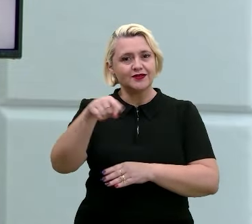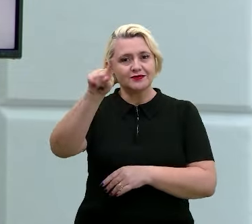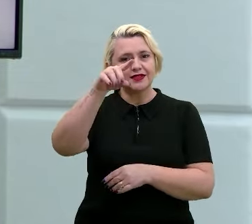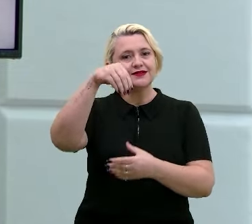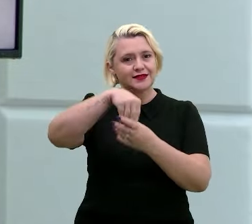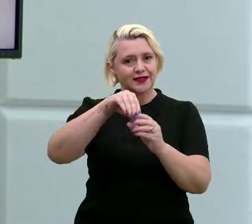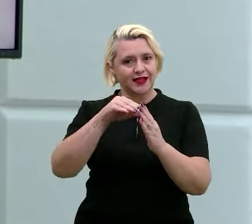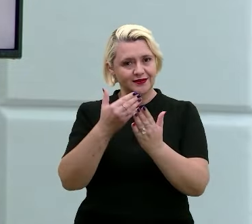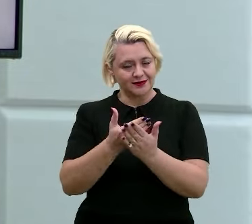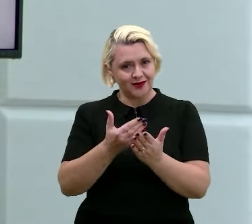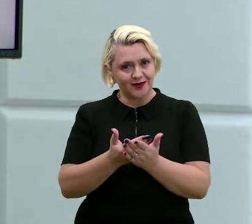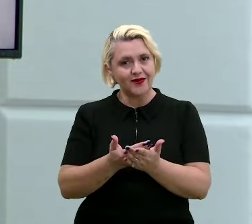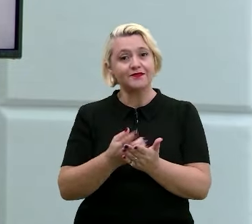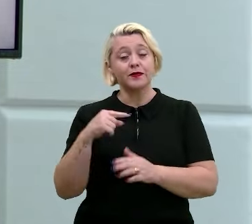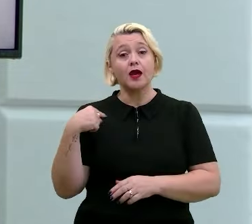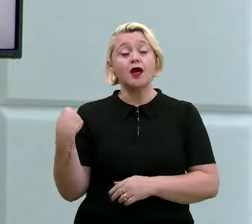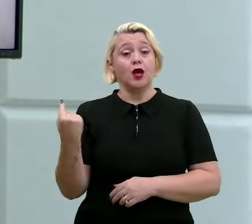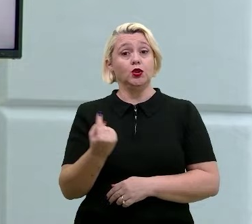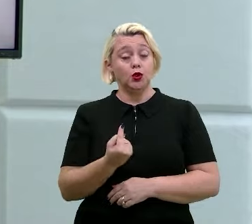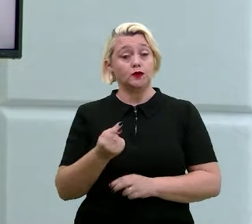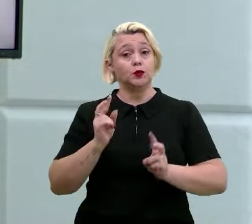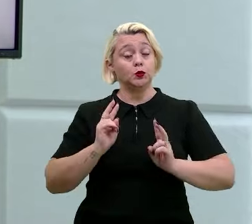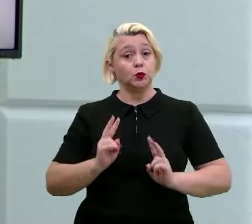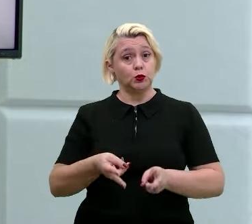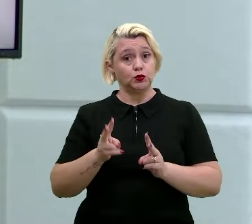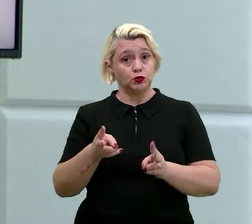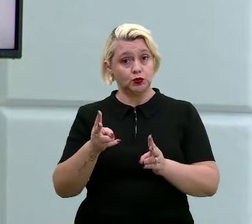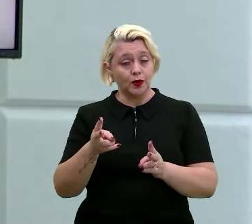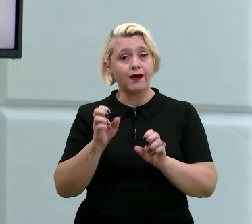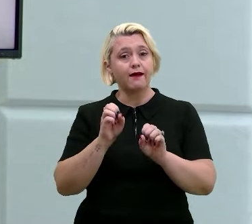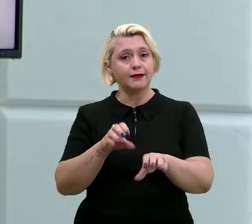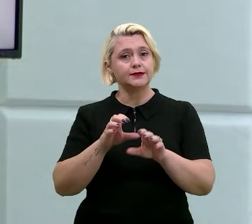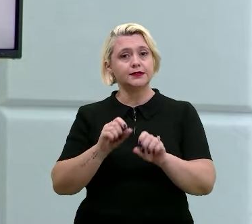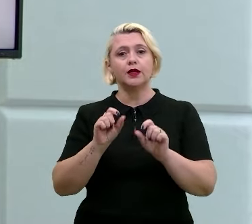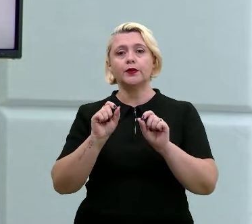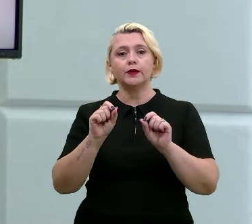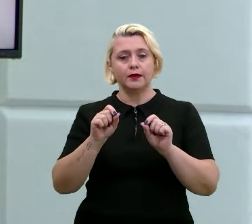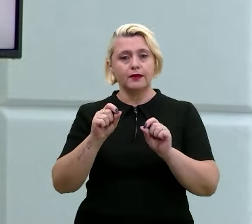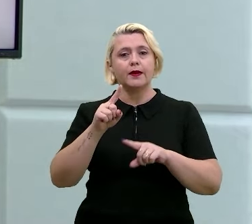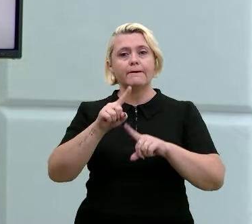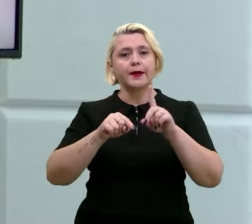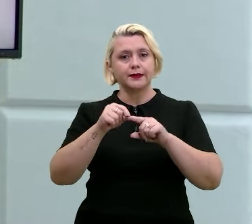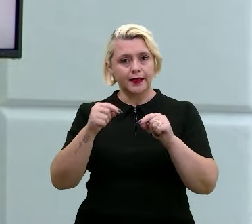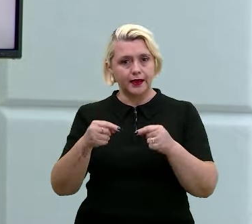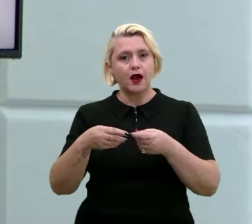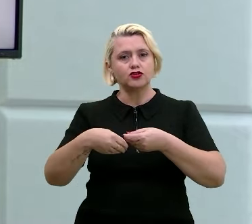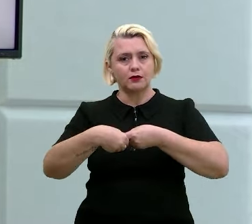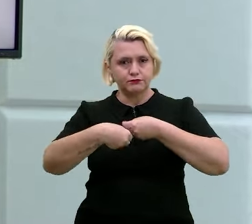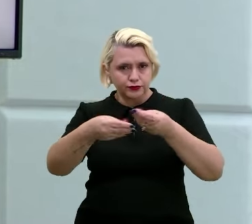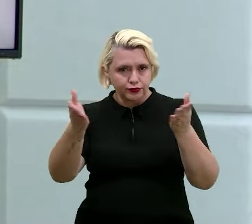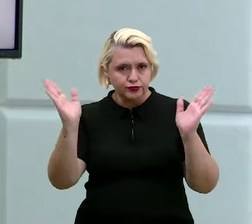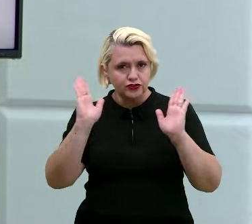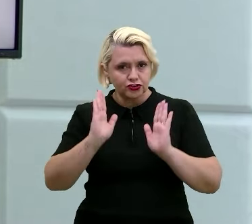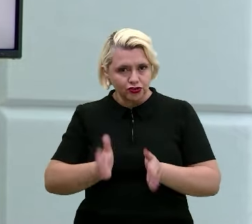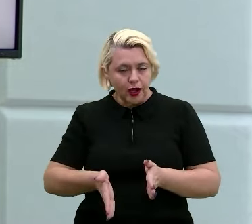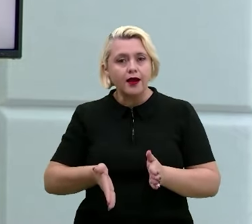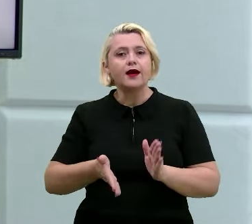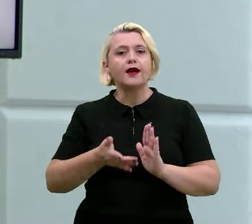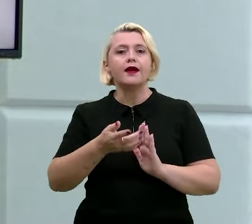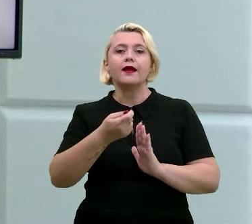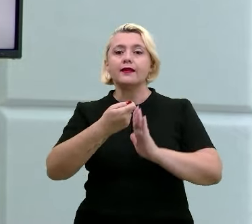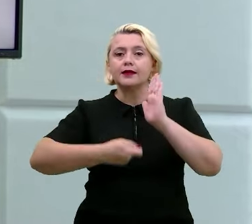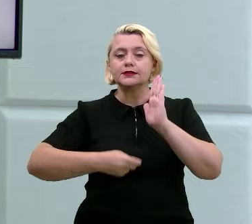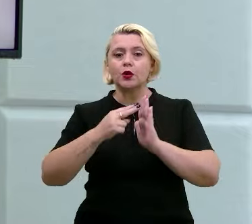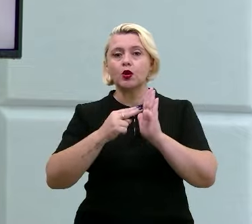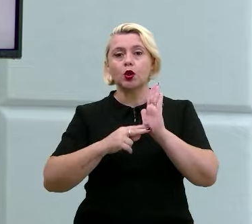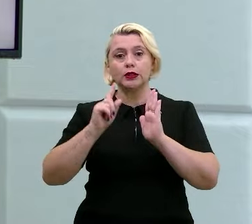escola. E nós vamos continuar trabalhando aquele material que foi para a escola do Redação Nota